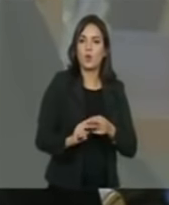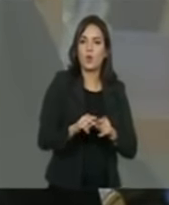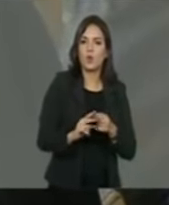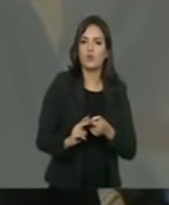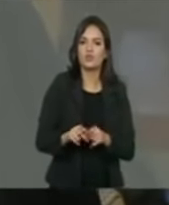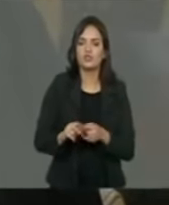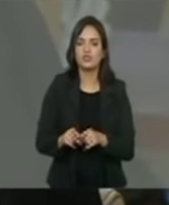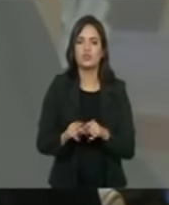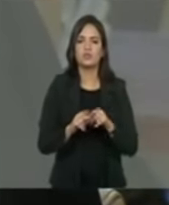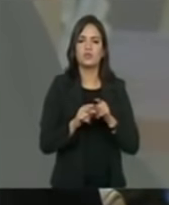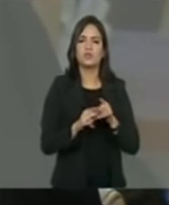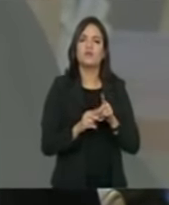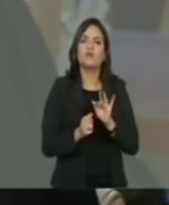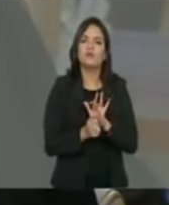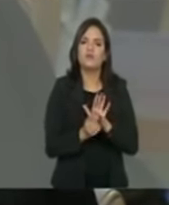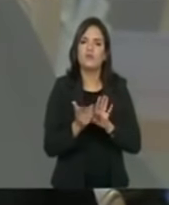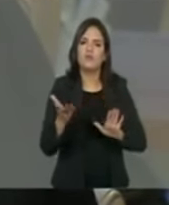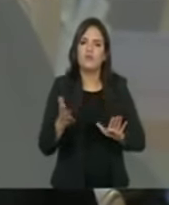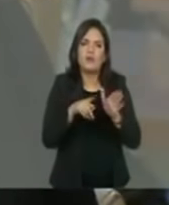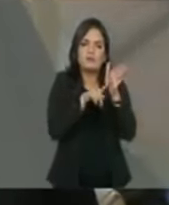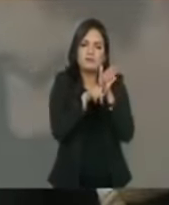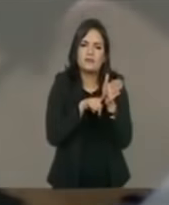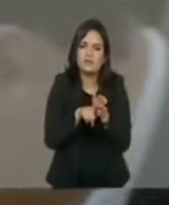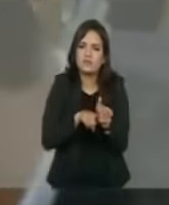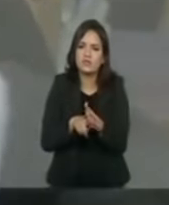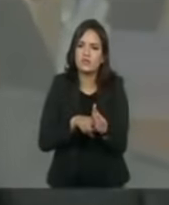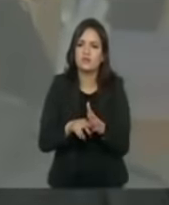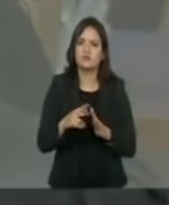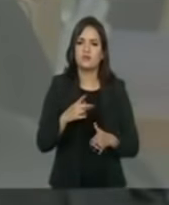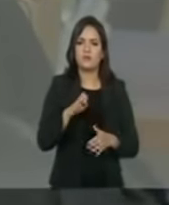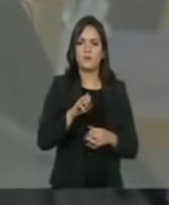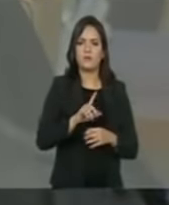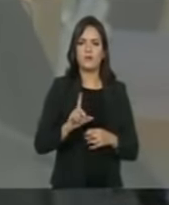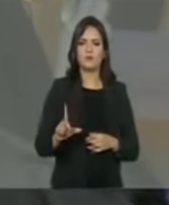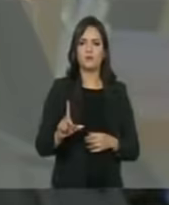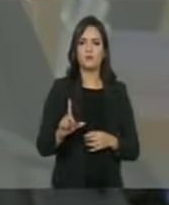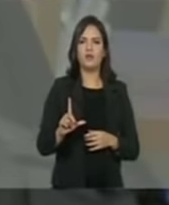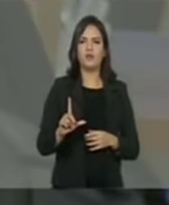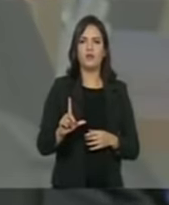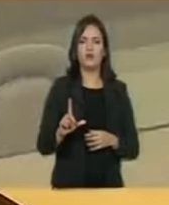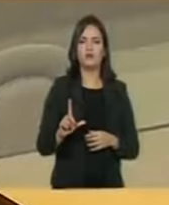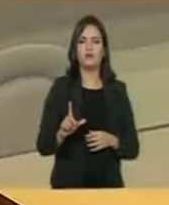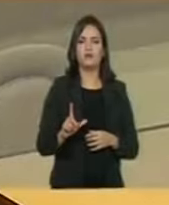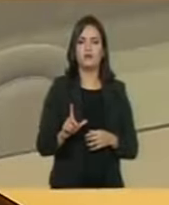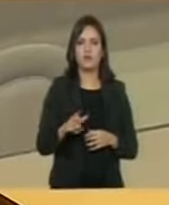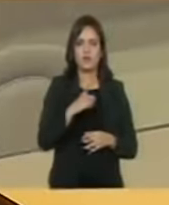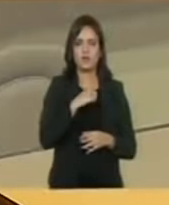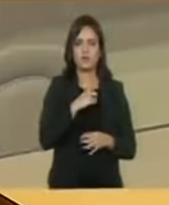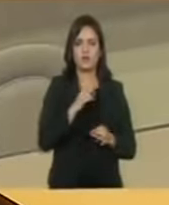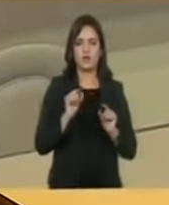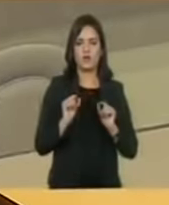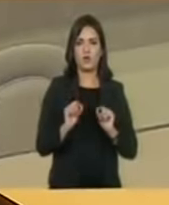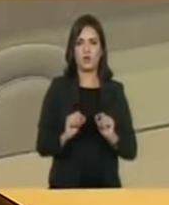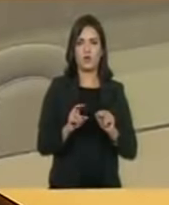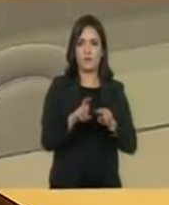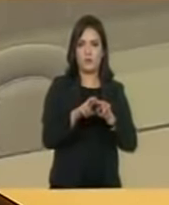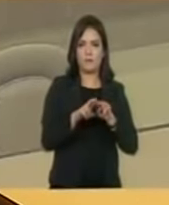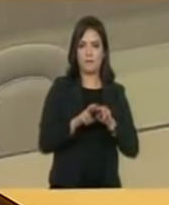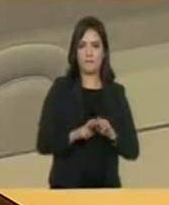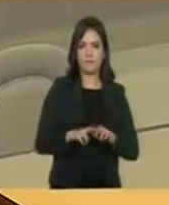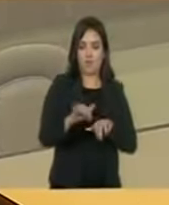procedimentos de investigação penal e instaurados no contexto da denominada operação